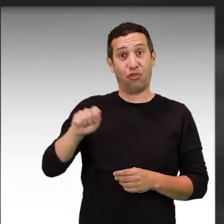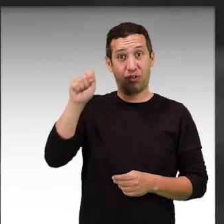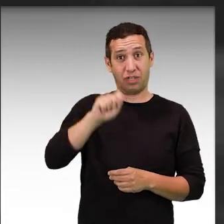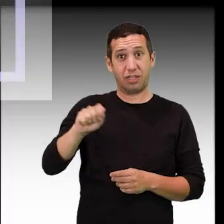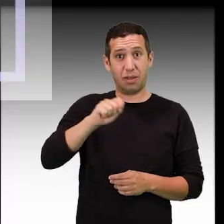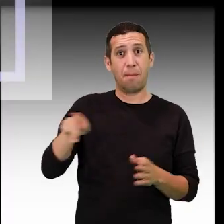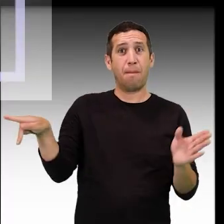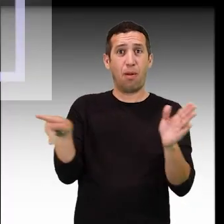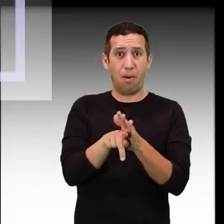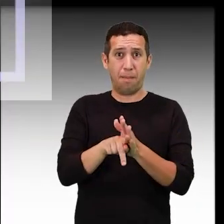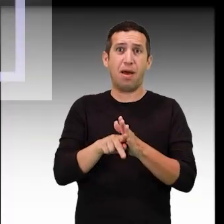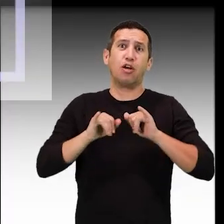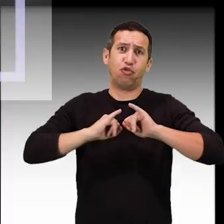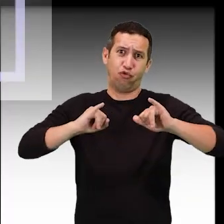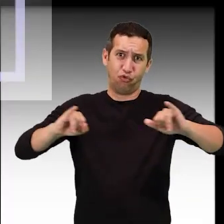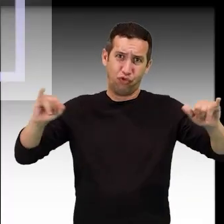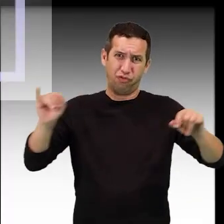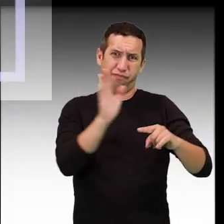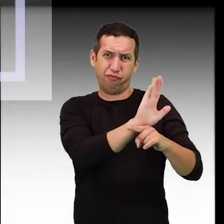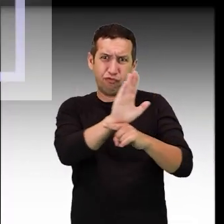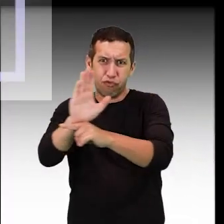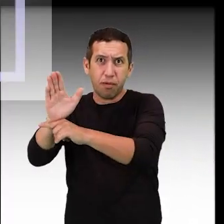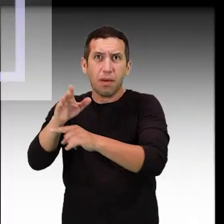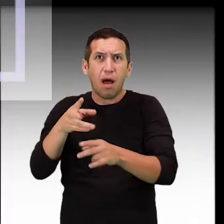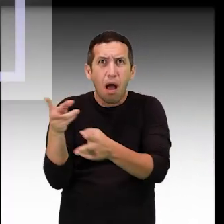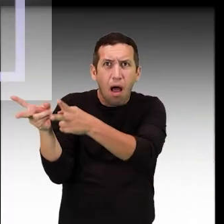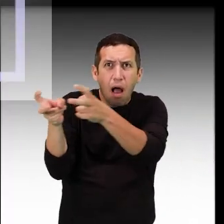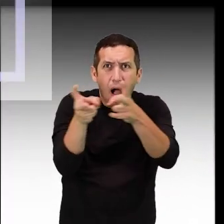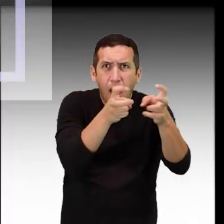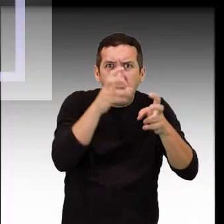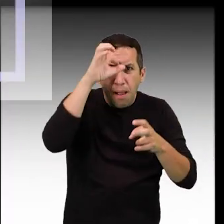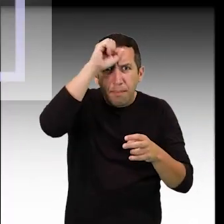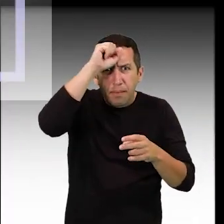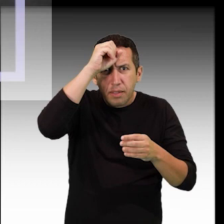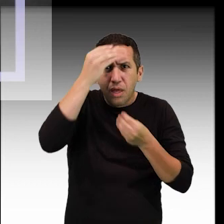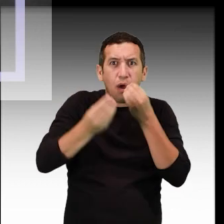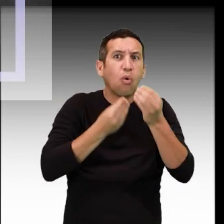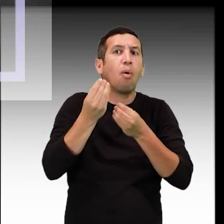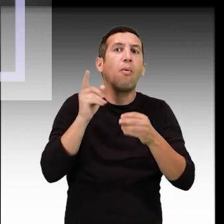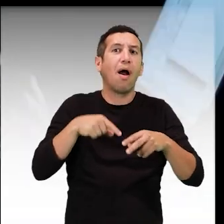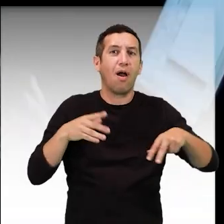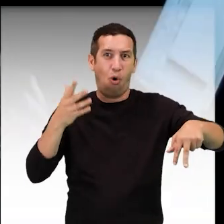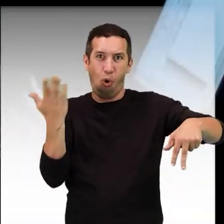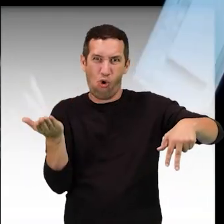a associação, com o avanço da tecnologia, as formas de abordagens dessas